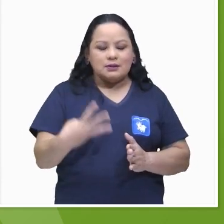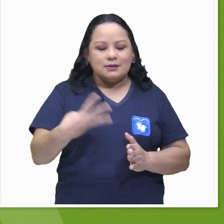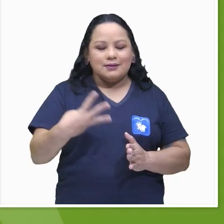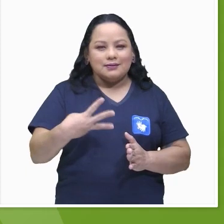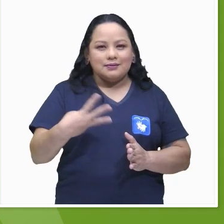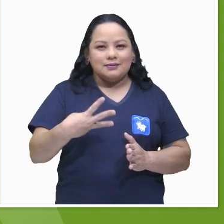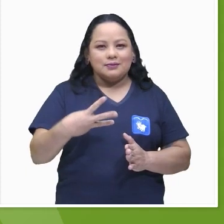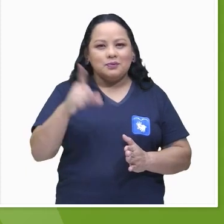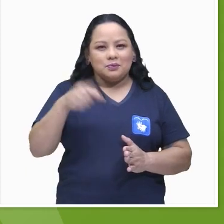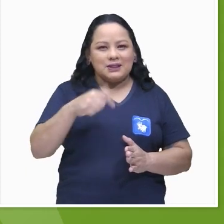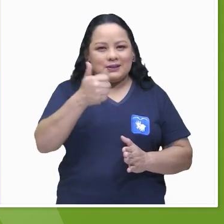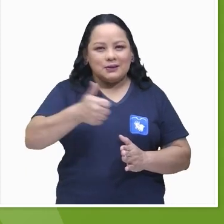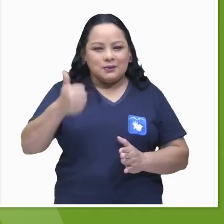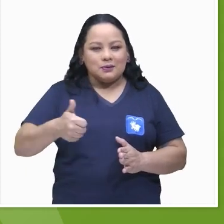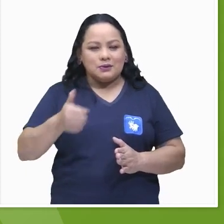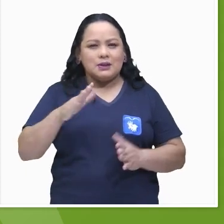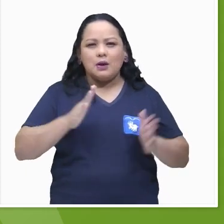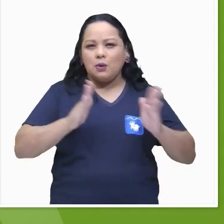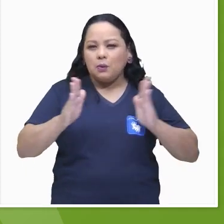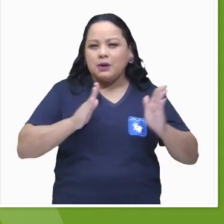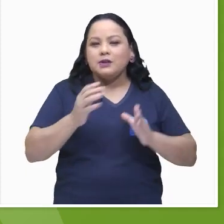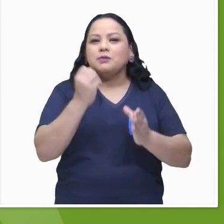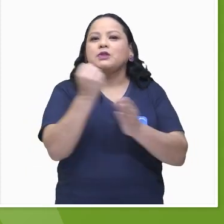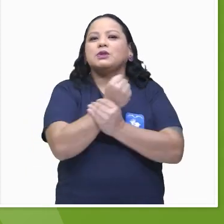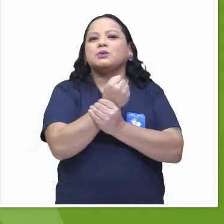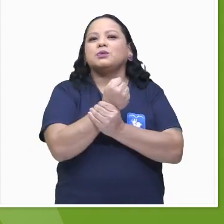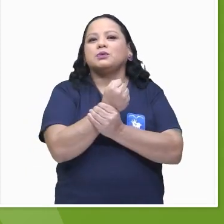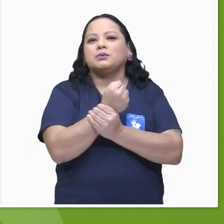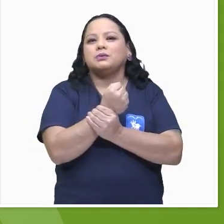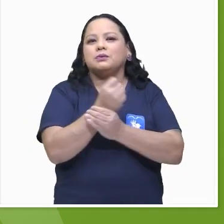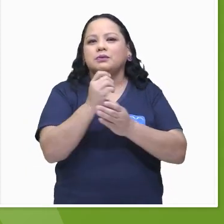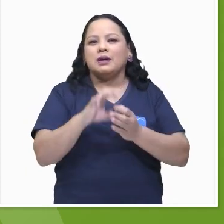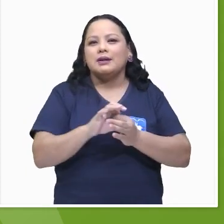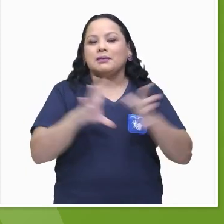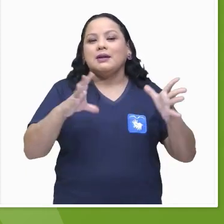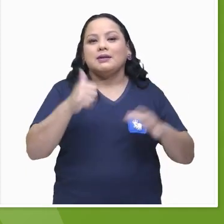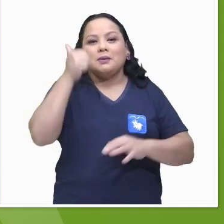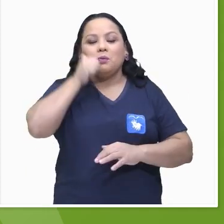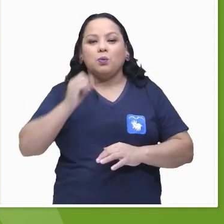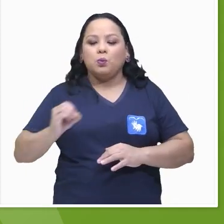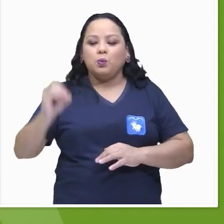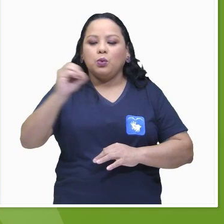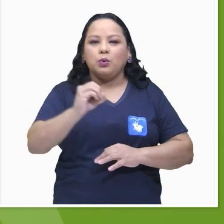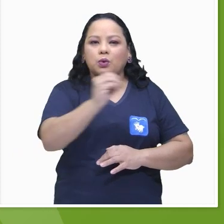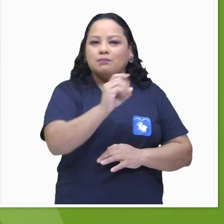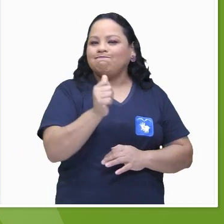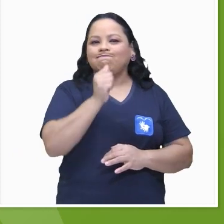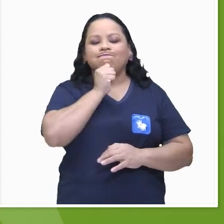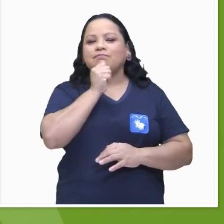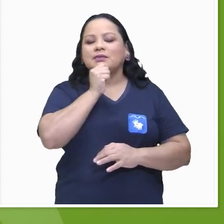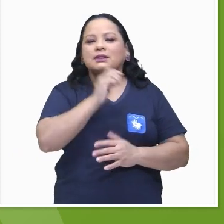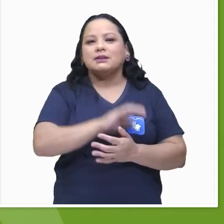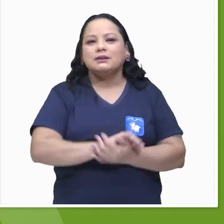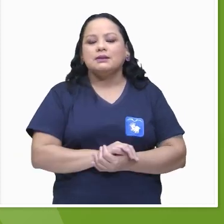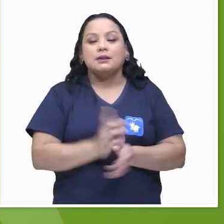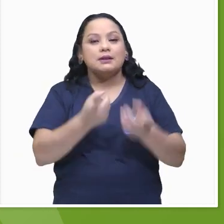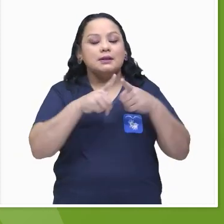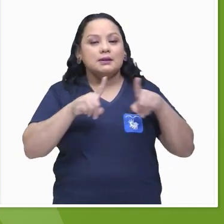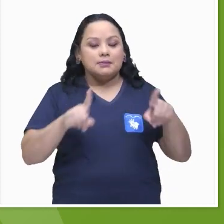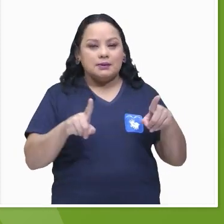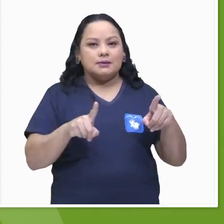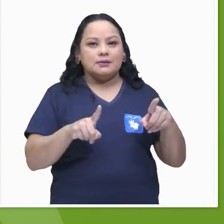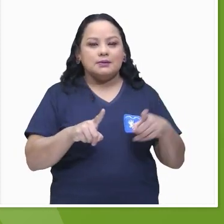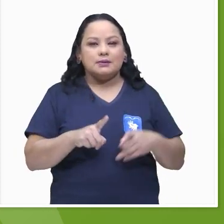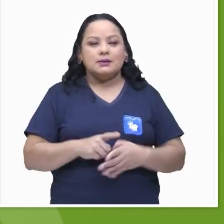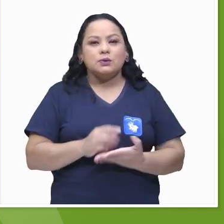23/11, ela estava num período seguro, não houve ainda liberação do óvulo, tá bom? Mas a partir aqui